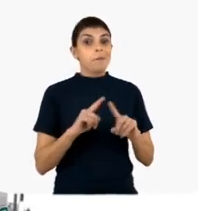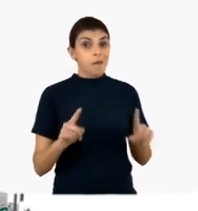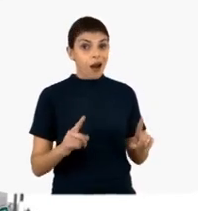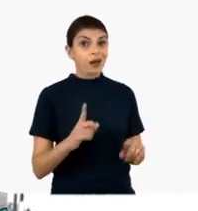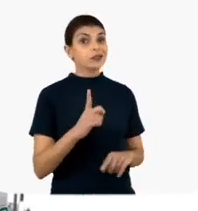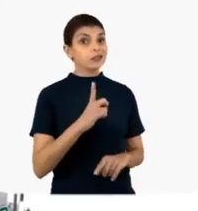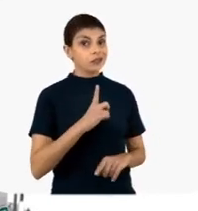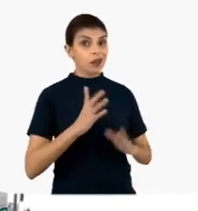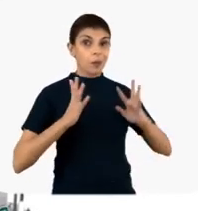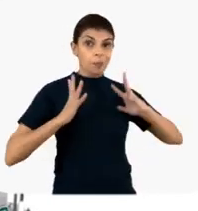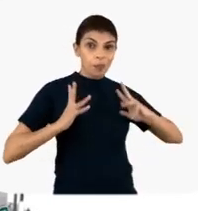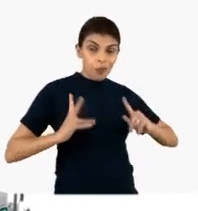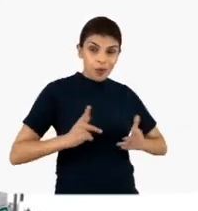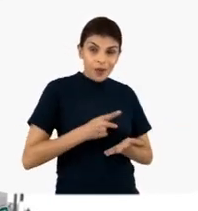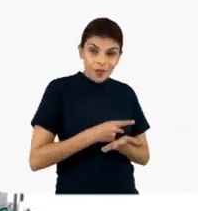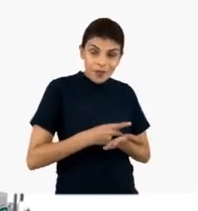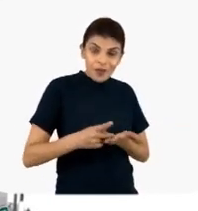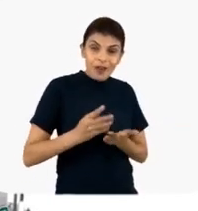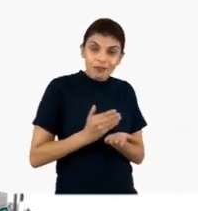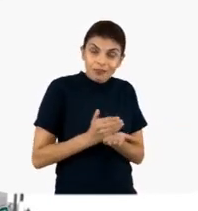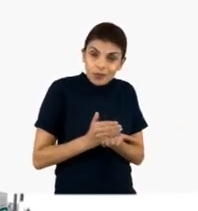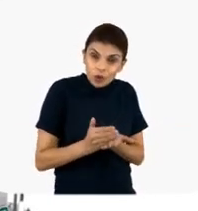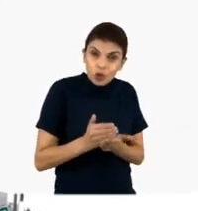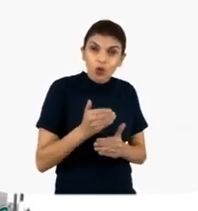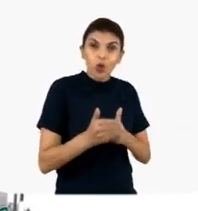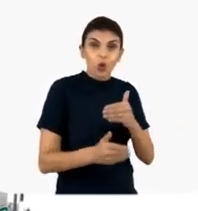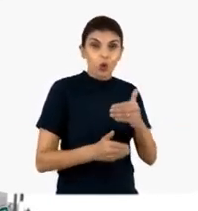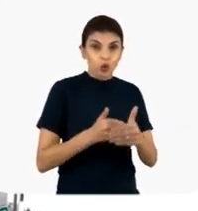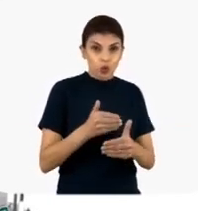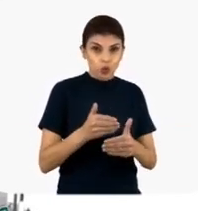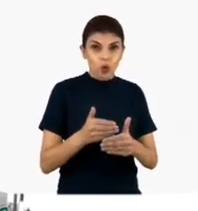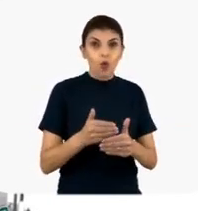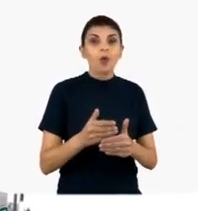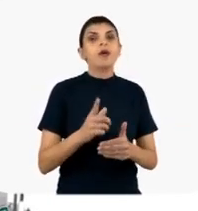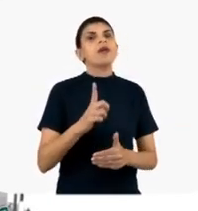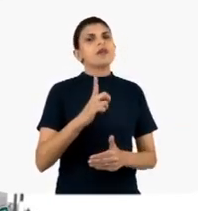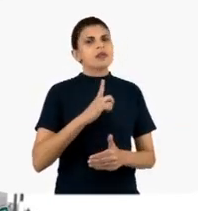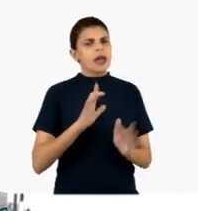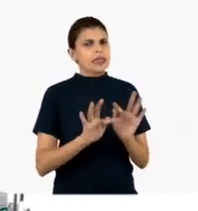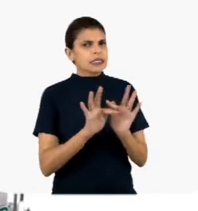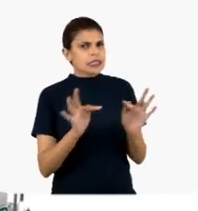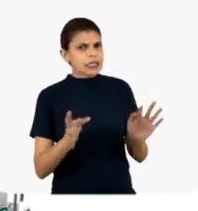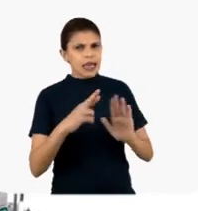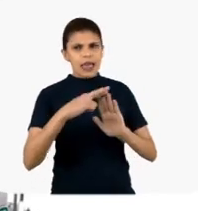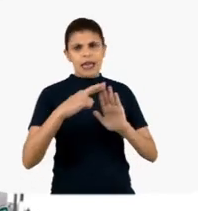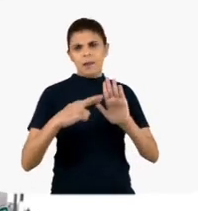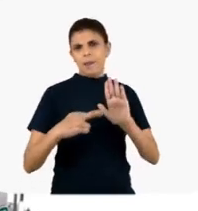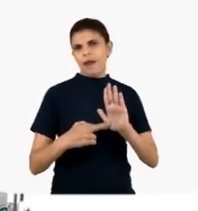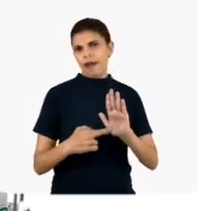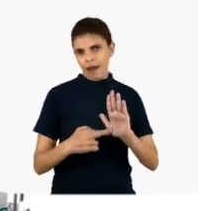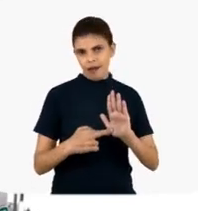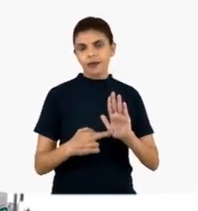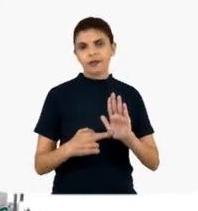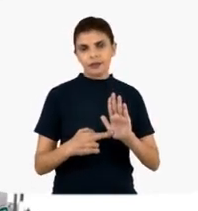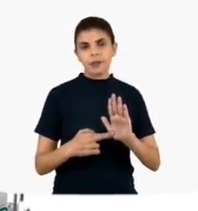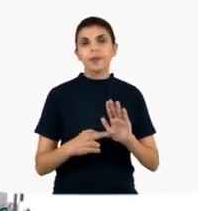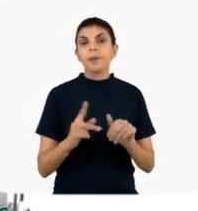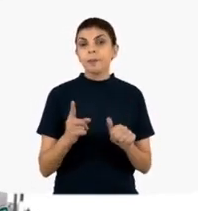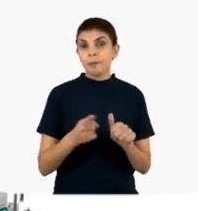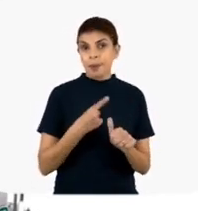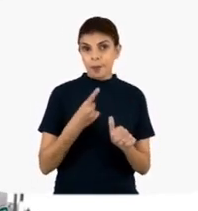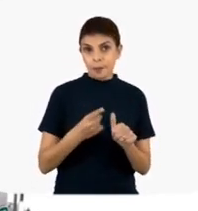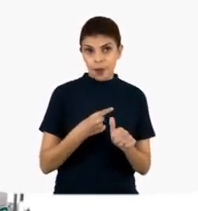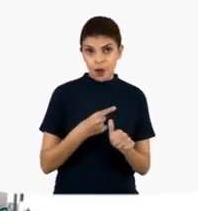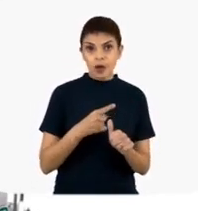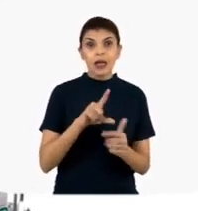Mas para escolher a melhor técnica de purificação dentro do desenvolvimento de um processo, eu tenho as simples regras.